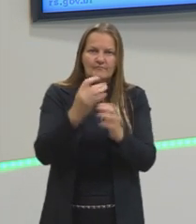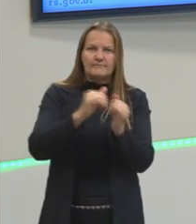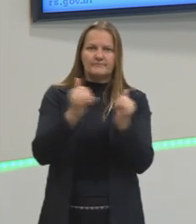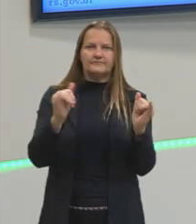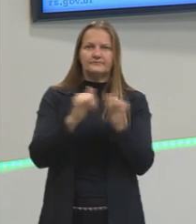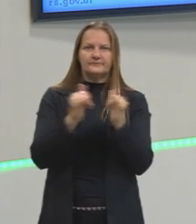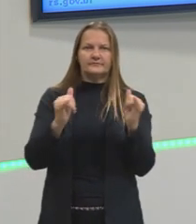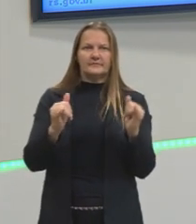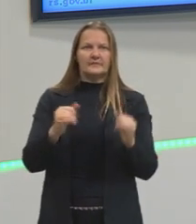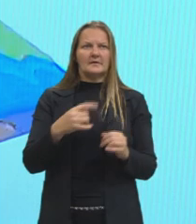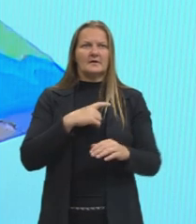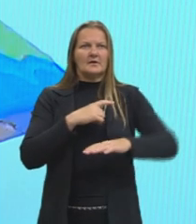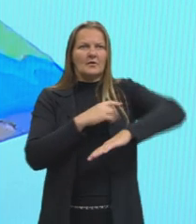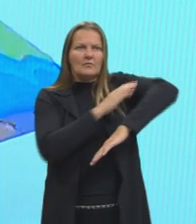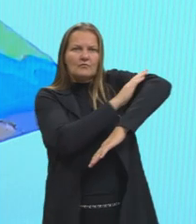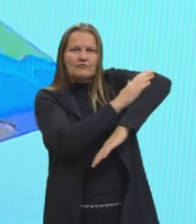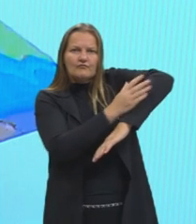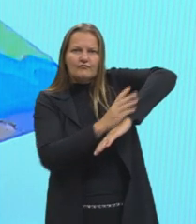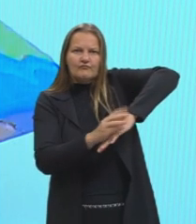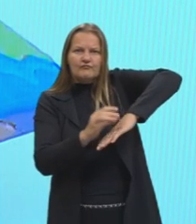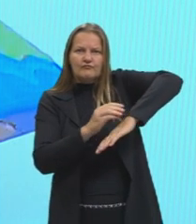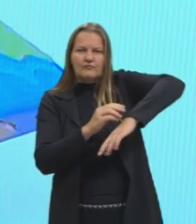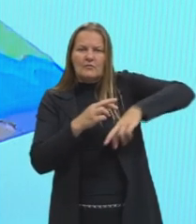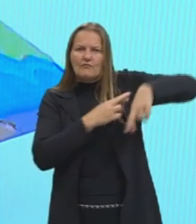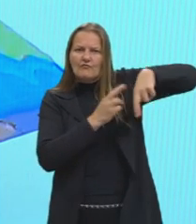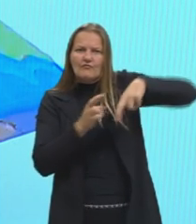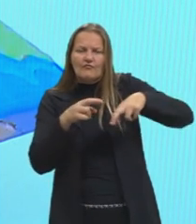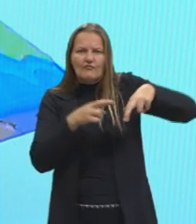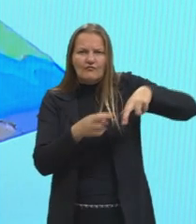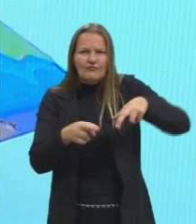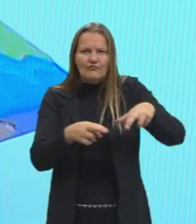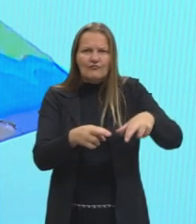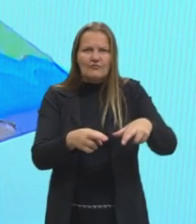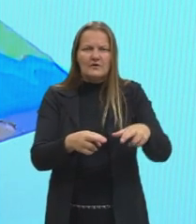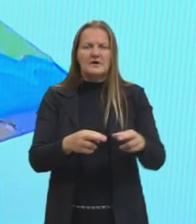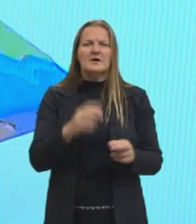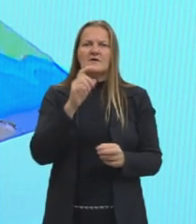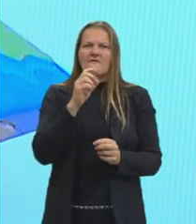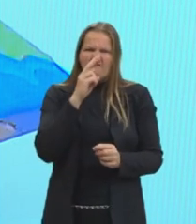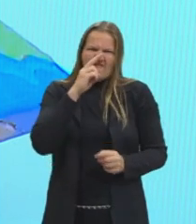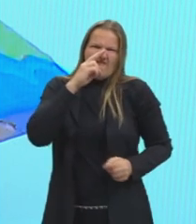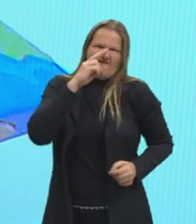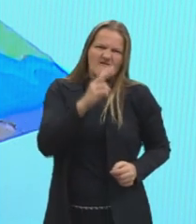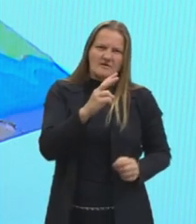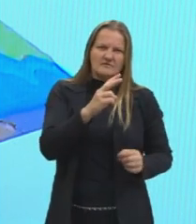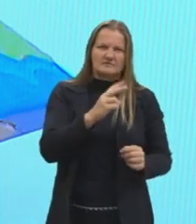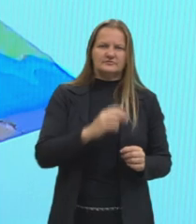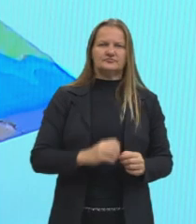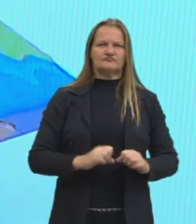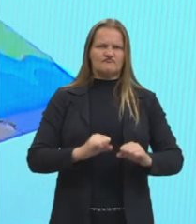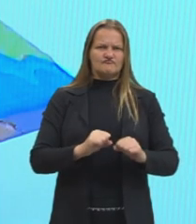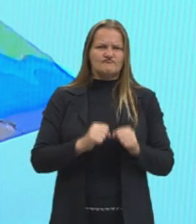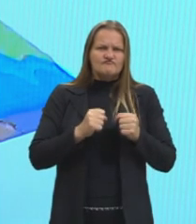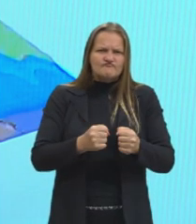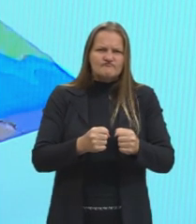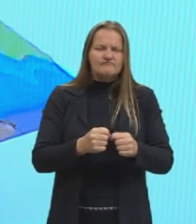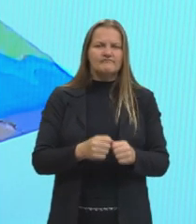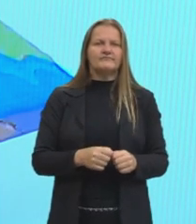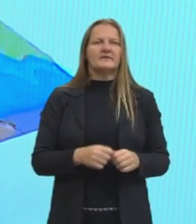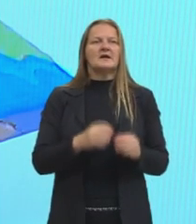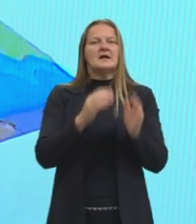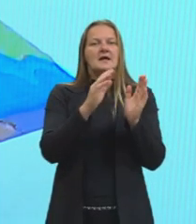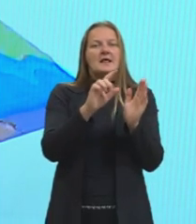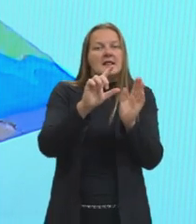relacionada a isso eu vou ter que colocar nessa fase de erosão essa fase de transporte que é justamente Quando o rio tem muita força já a